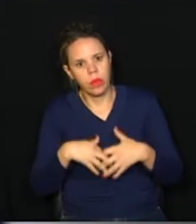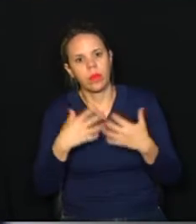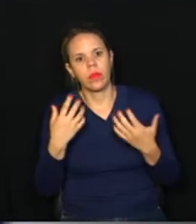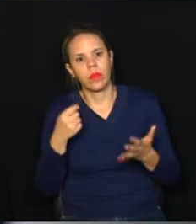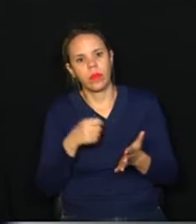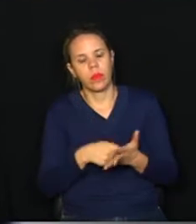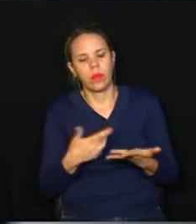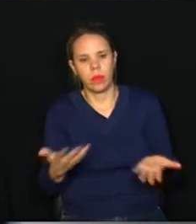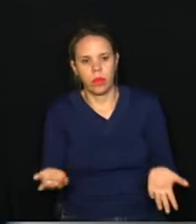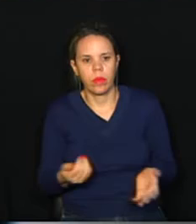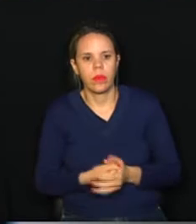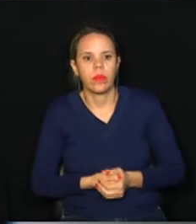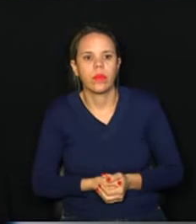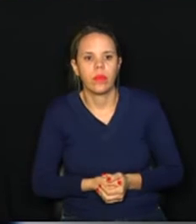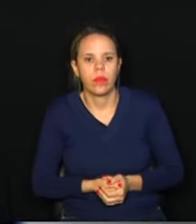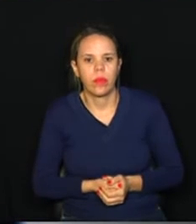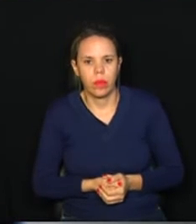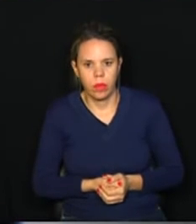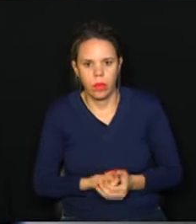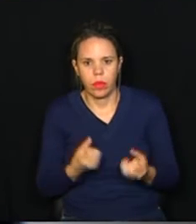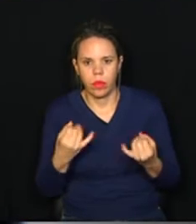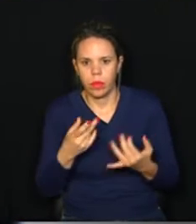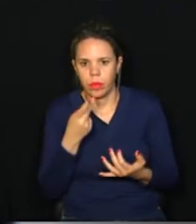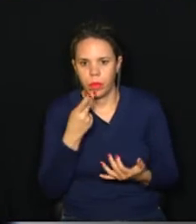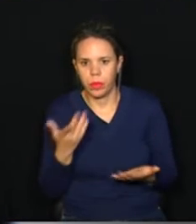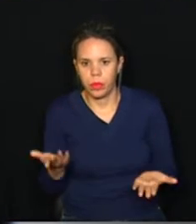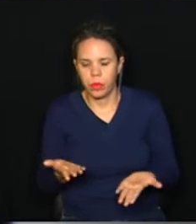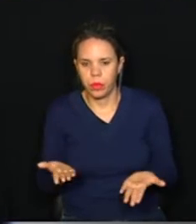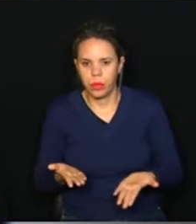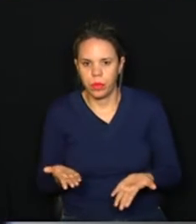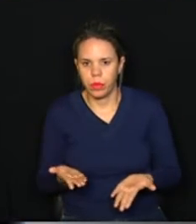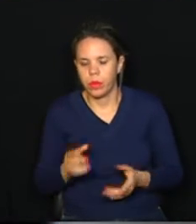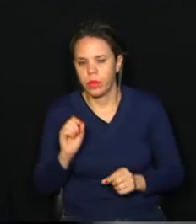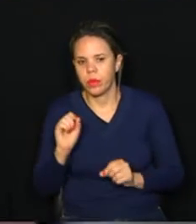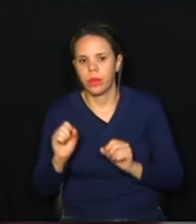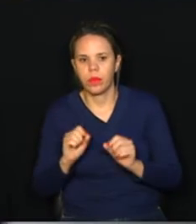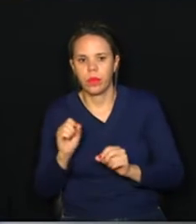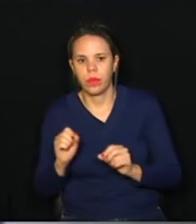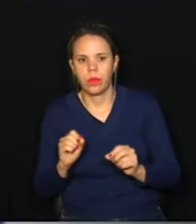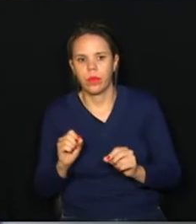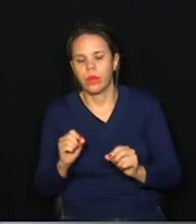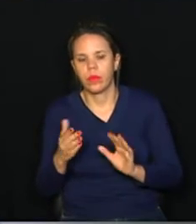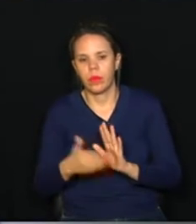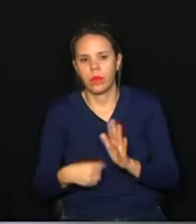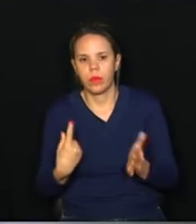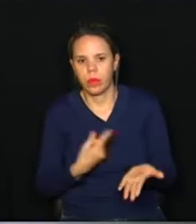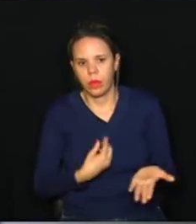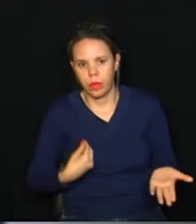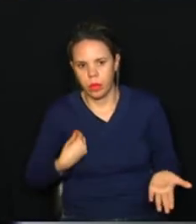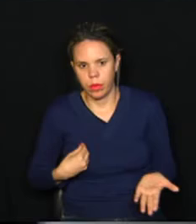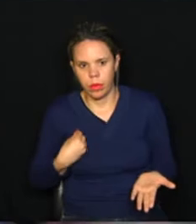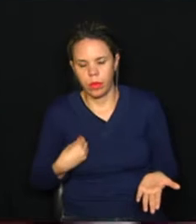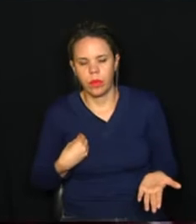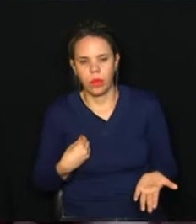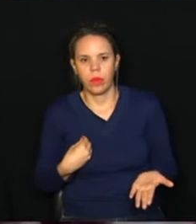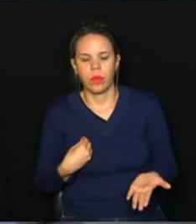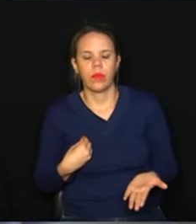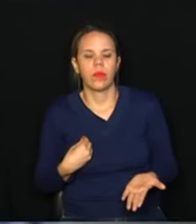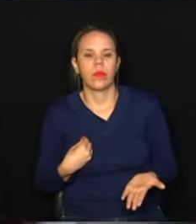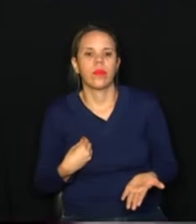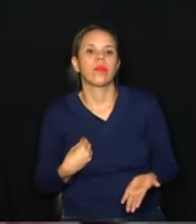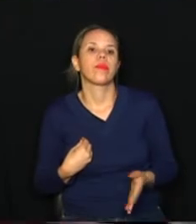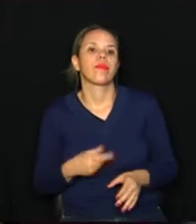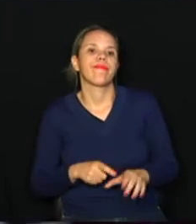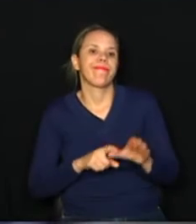situação. Então, dito isso, eu queria dizer o seguinte: prova de que nós estamos à mercê